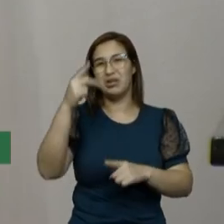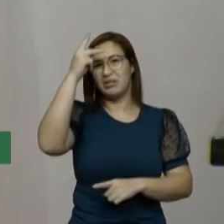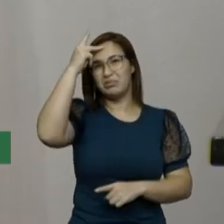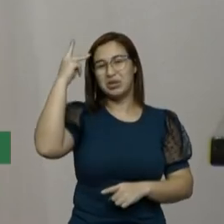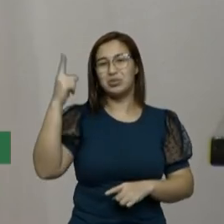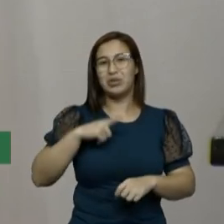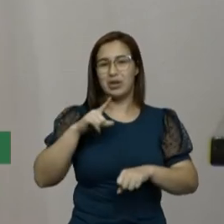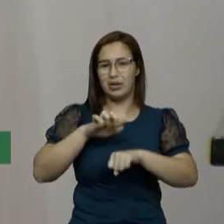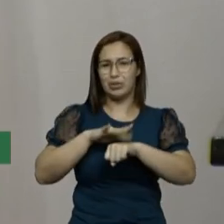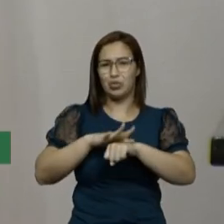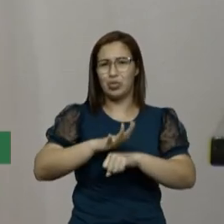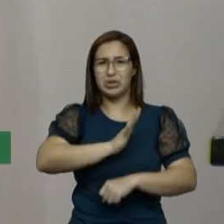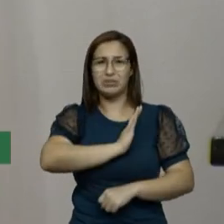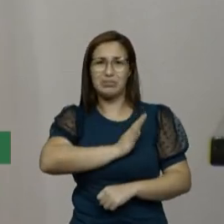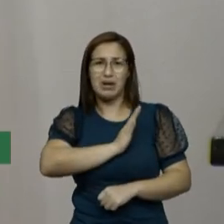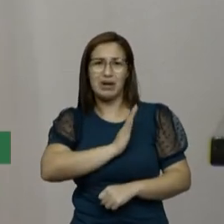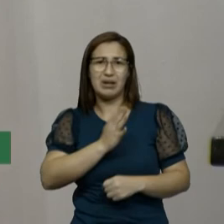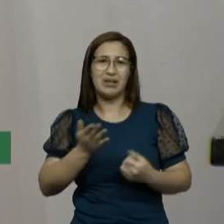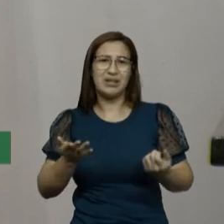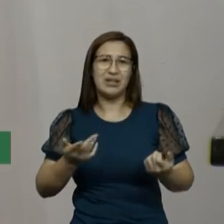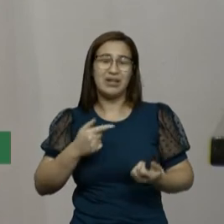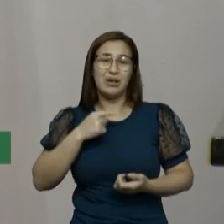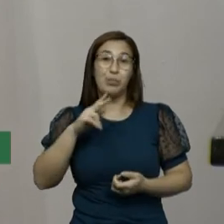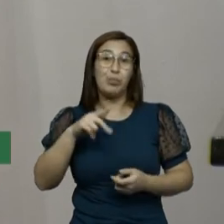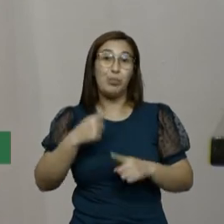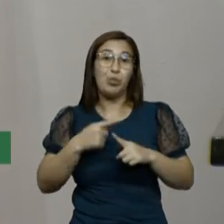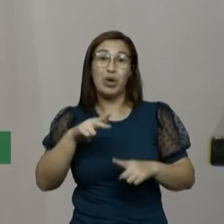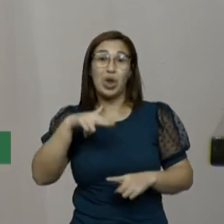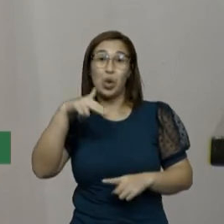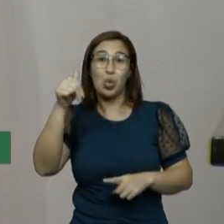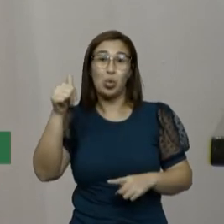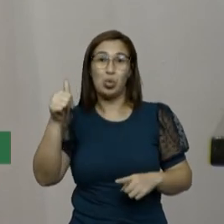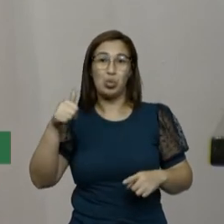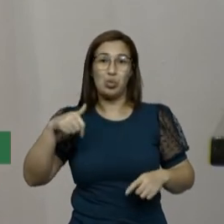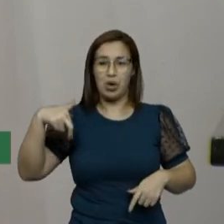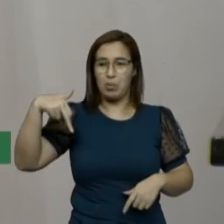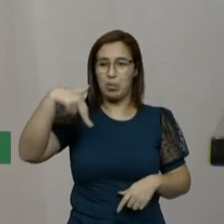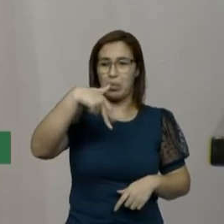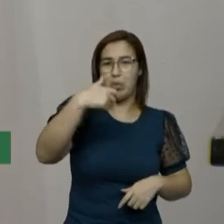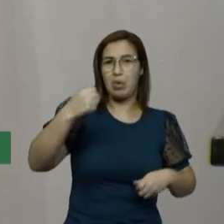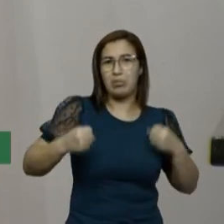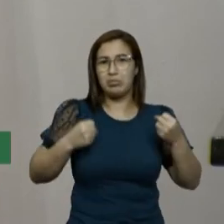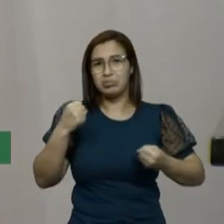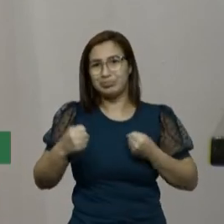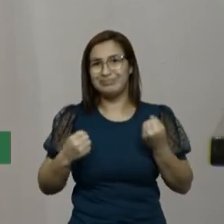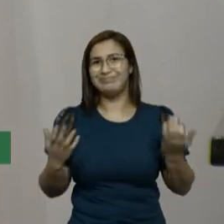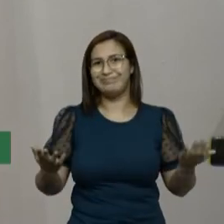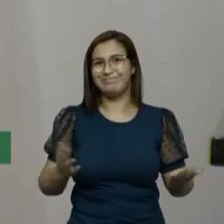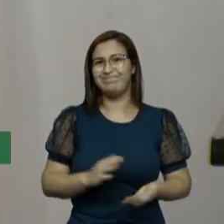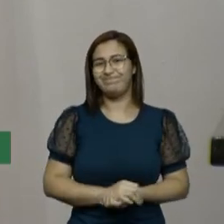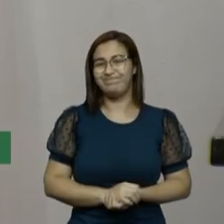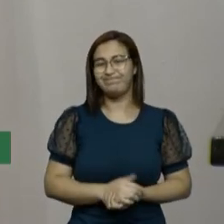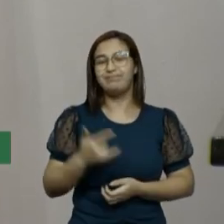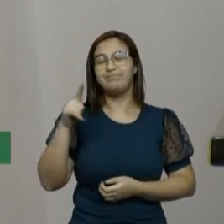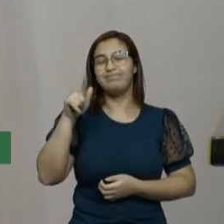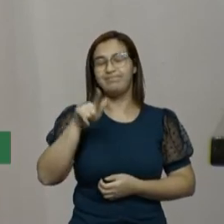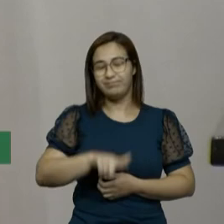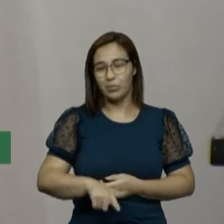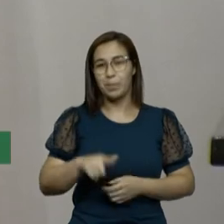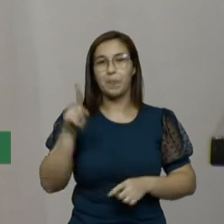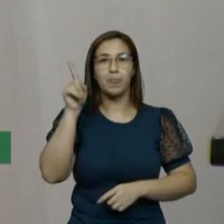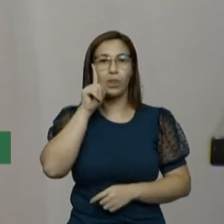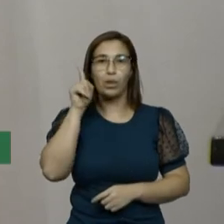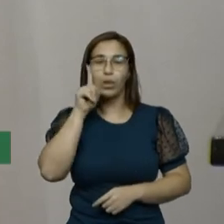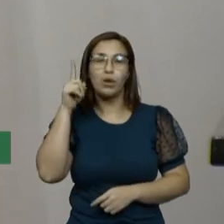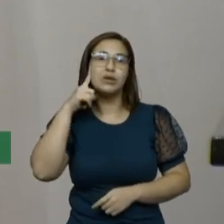são causadas por questões relacionadas à não prática de atividade e exercício físico. Então, que fique esse alerta, né? Mais uma vez, todo ano, todo 6 de